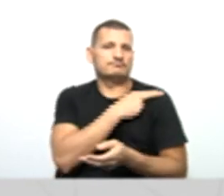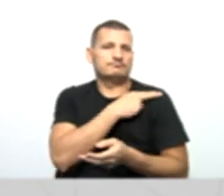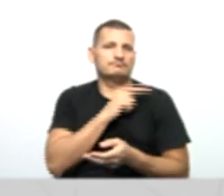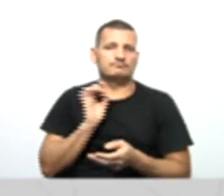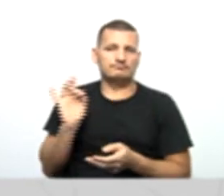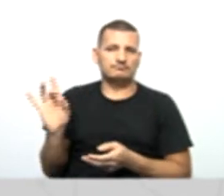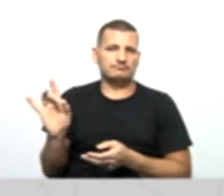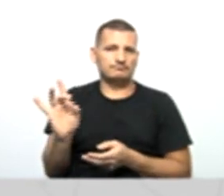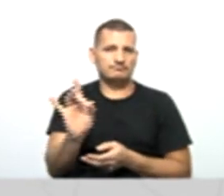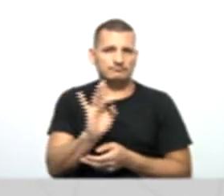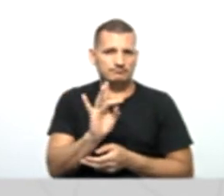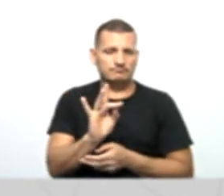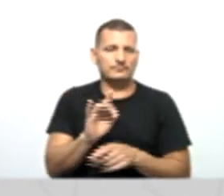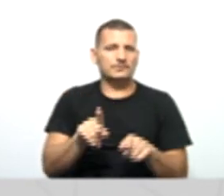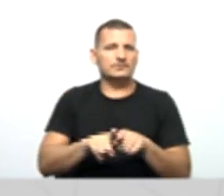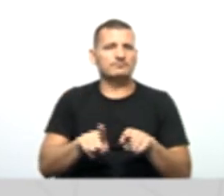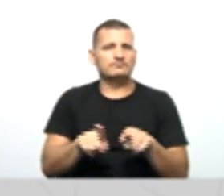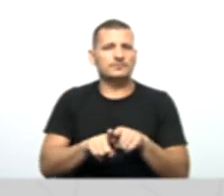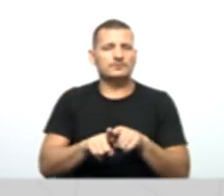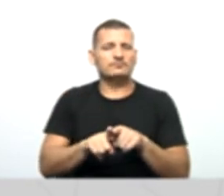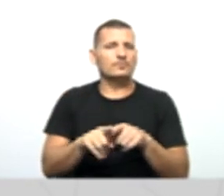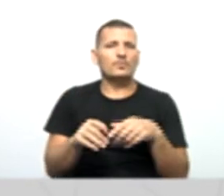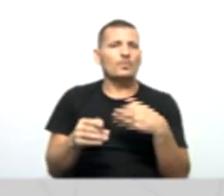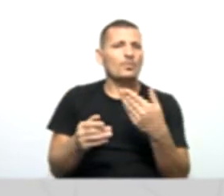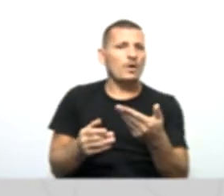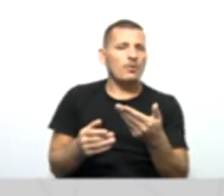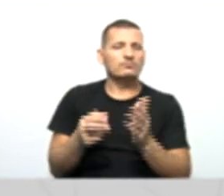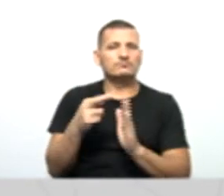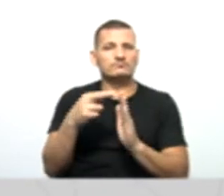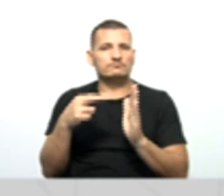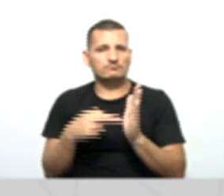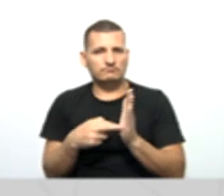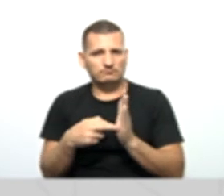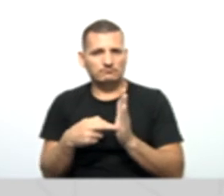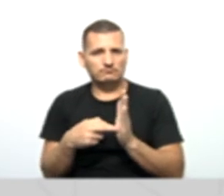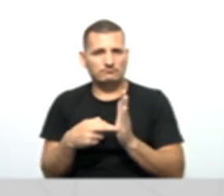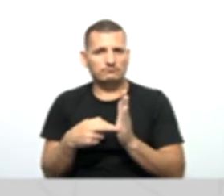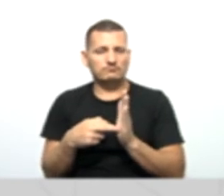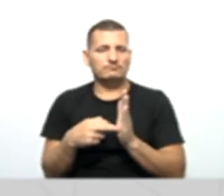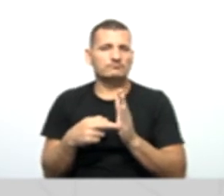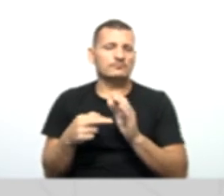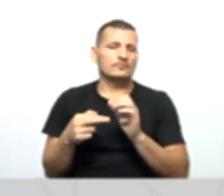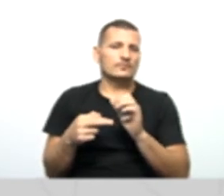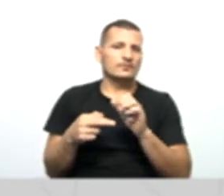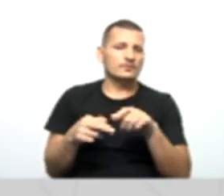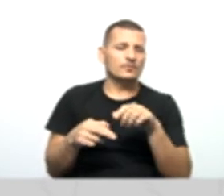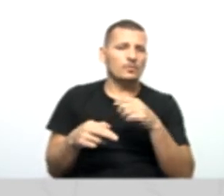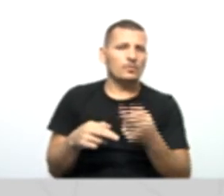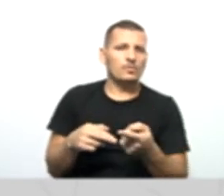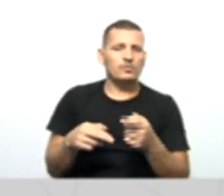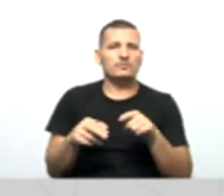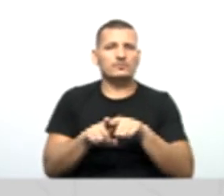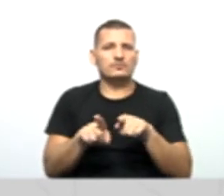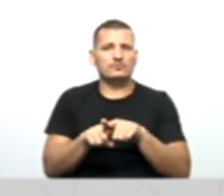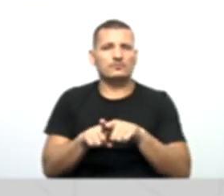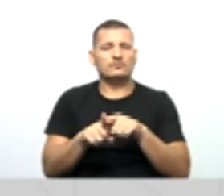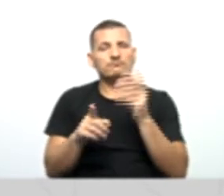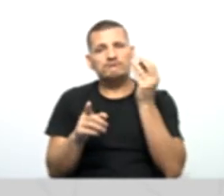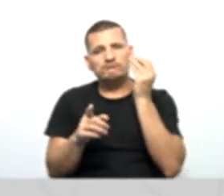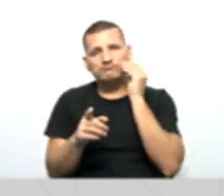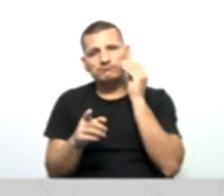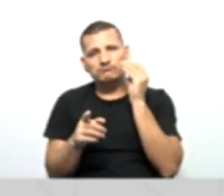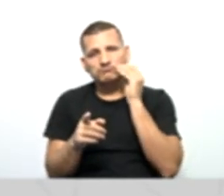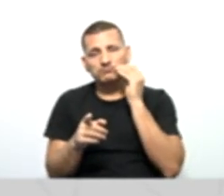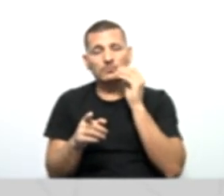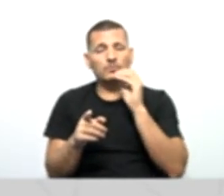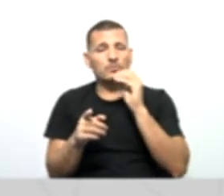e apontar os procedimentos tanto para a realização quanto para a verificação e aprovação